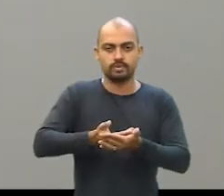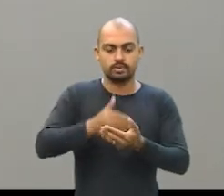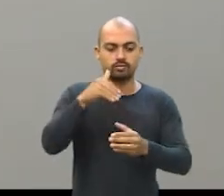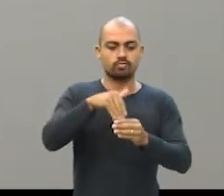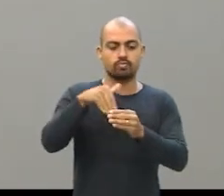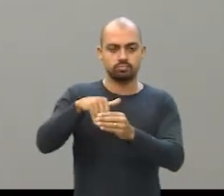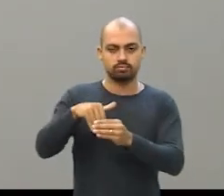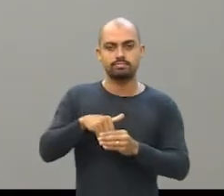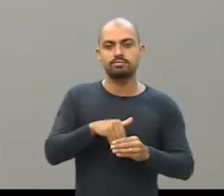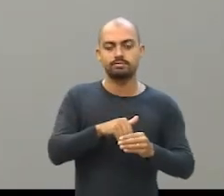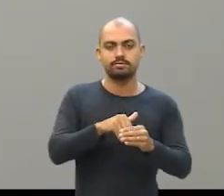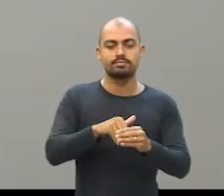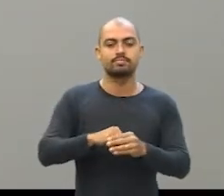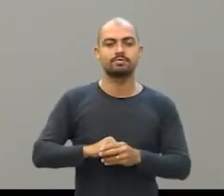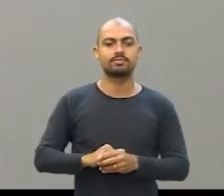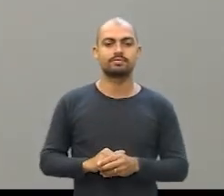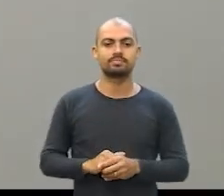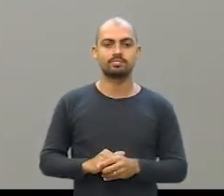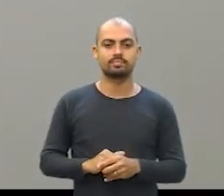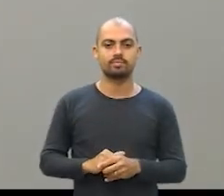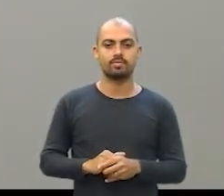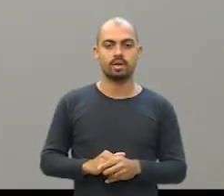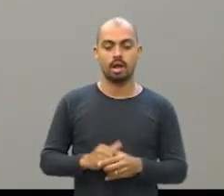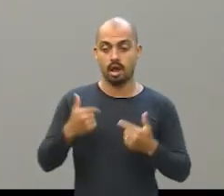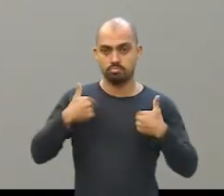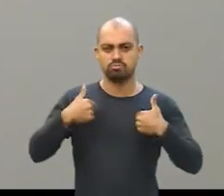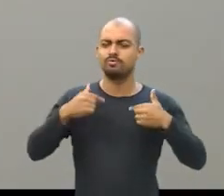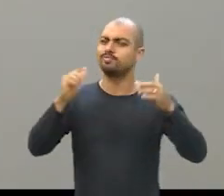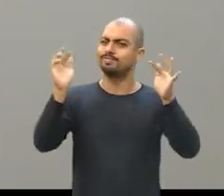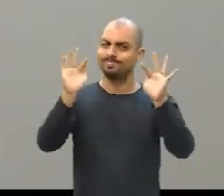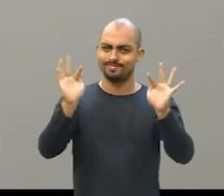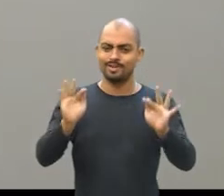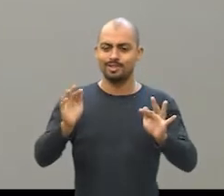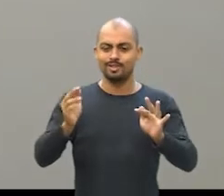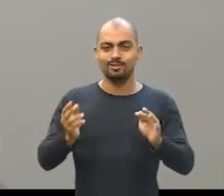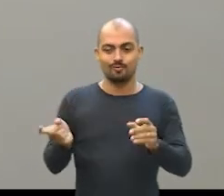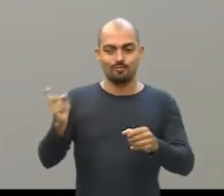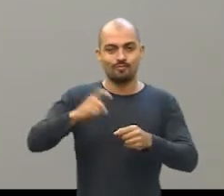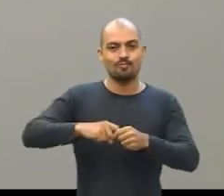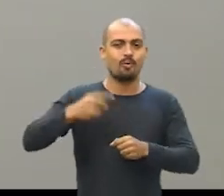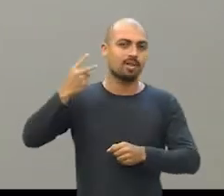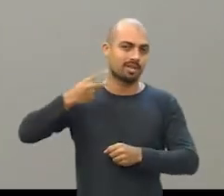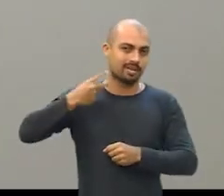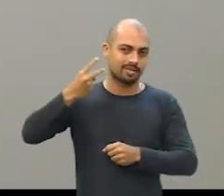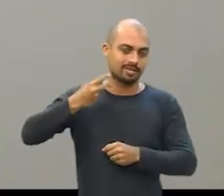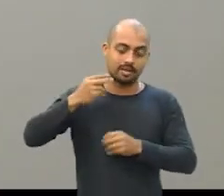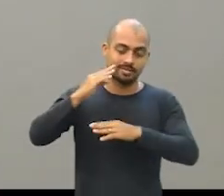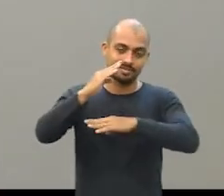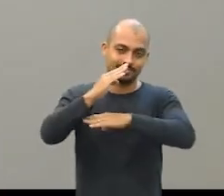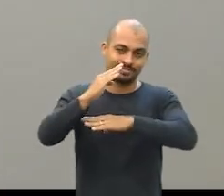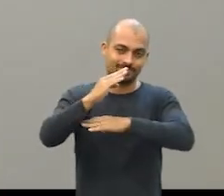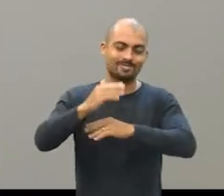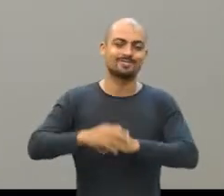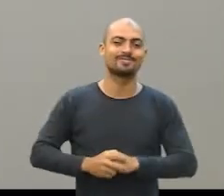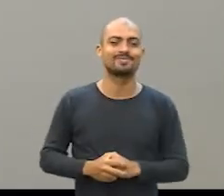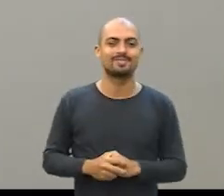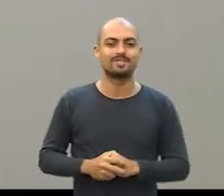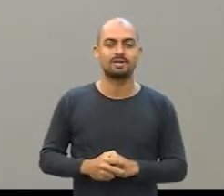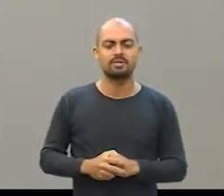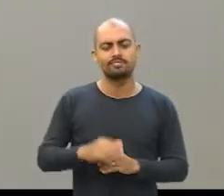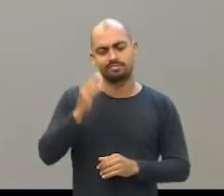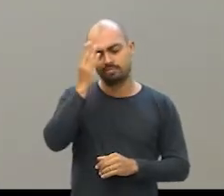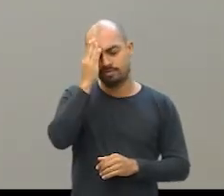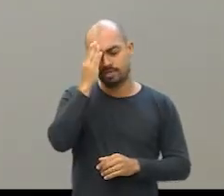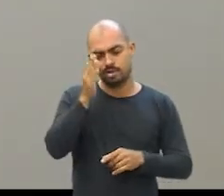confiança depositada na nossa candidatura. Estou muito feliz em retornar à Câmara Municipal, pois